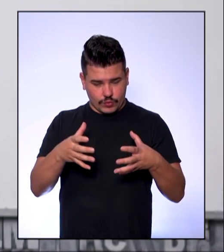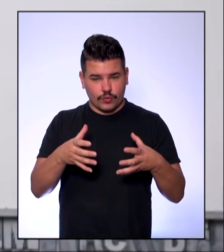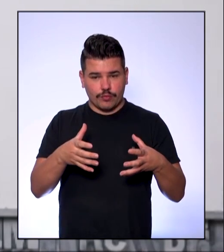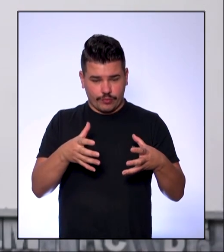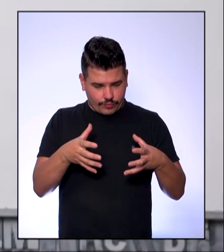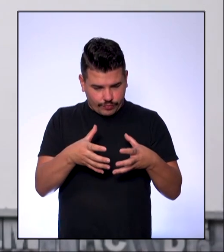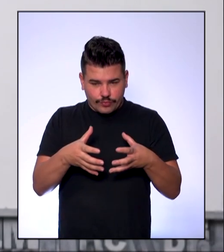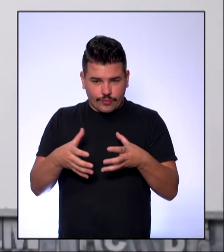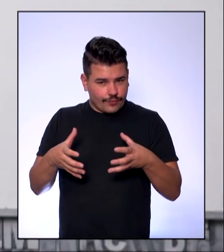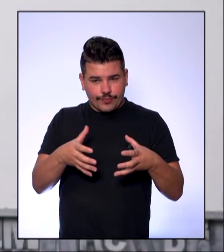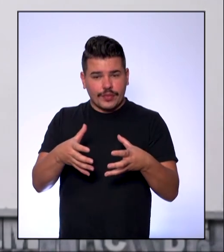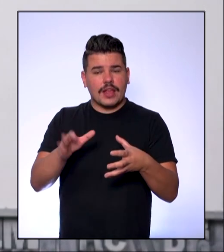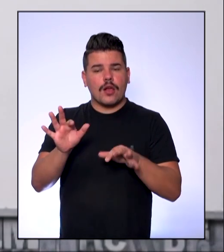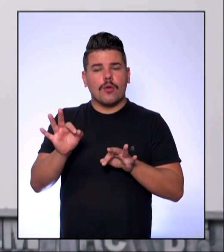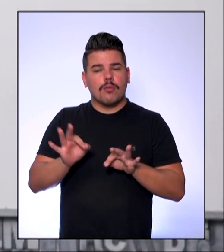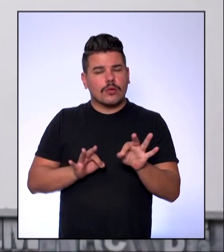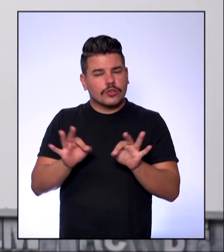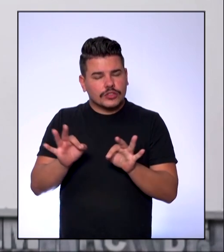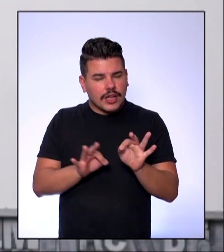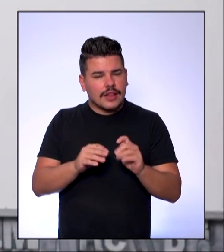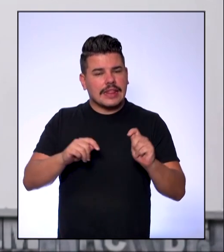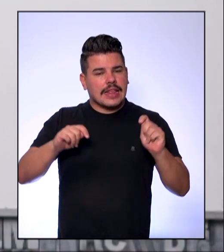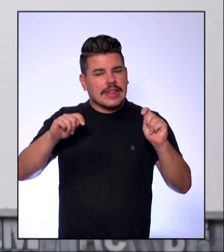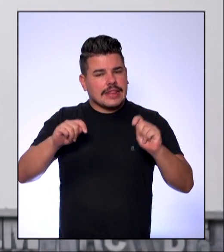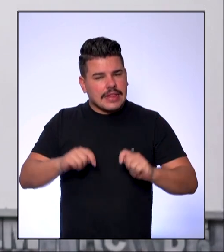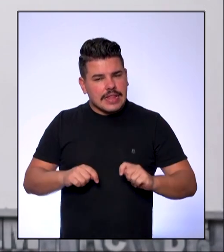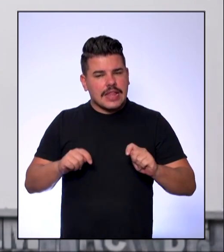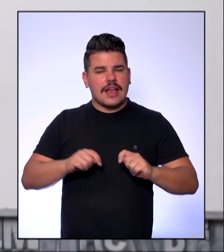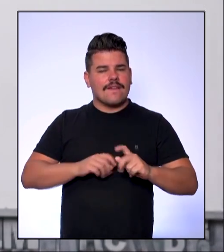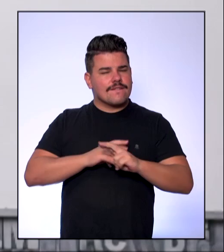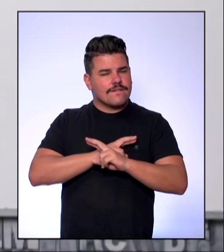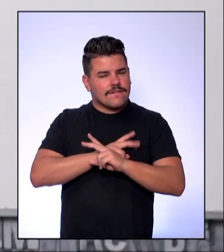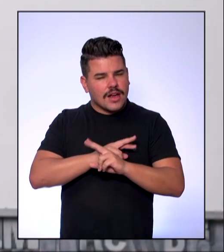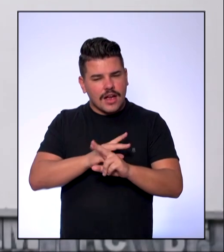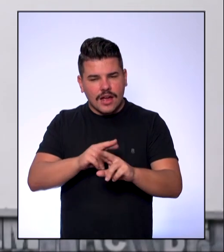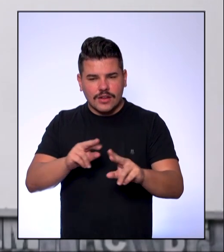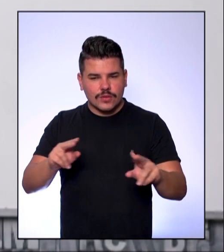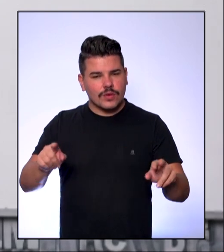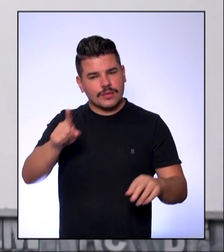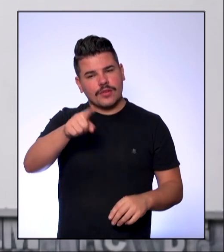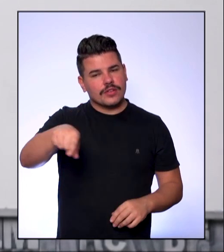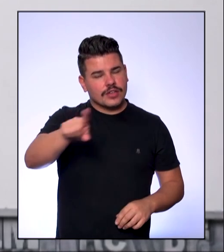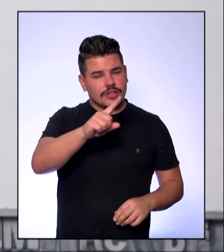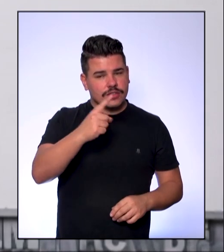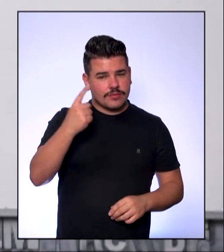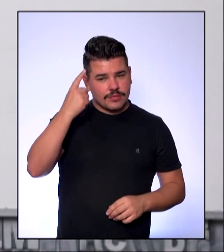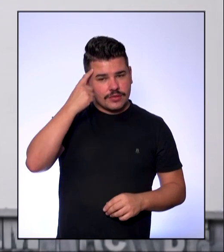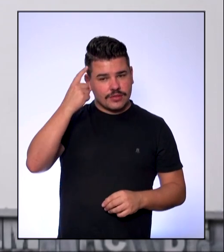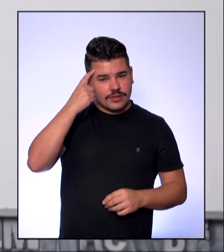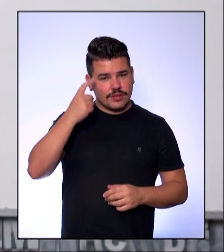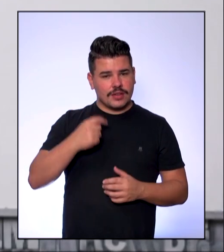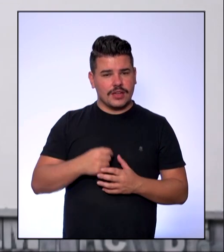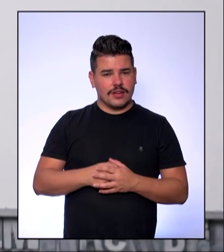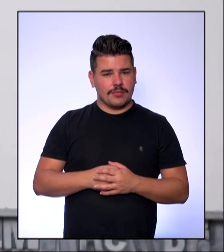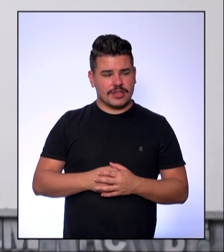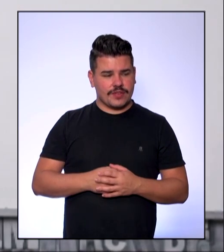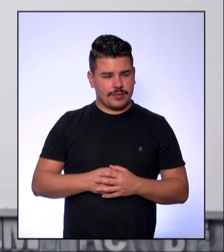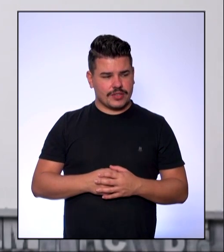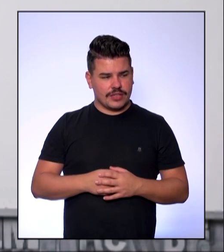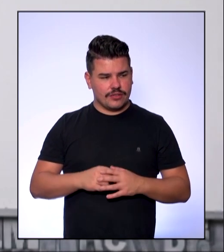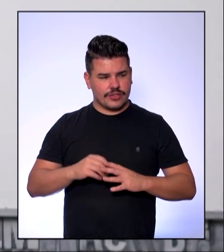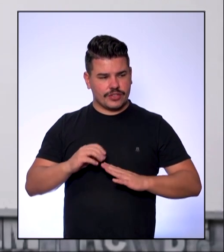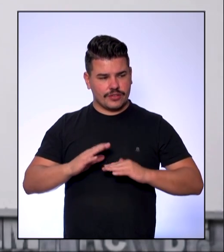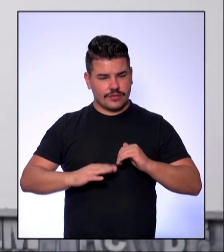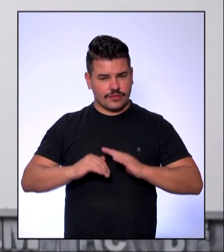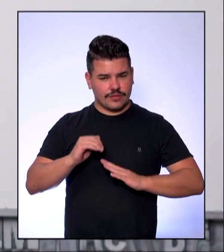projeto aqui faz com que nós tenhamos muitas coisas para pensar. Os sambaquis ocupam,